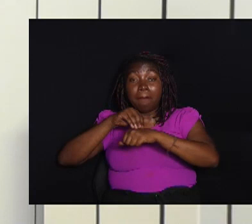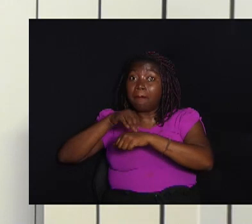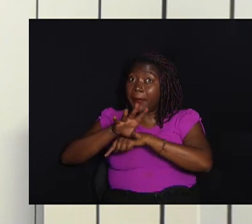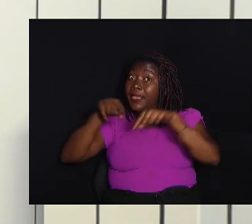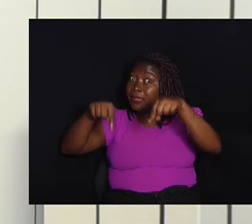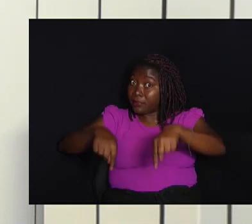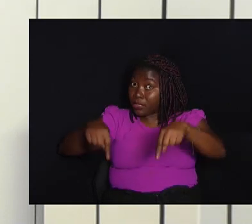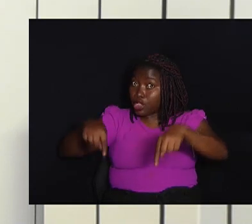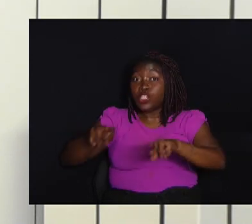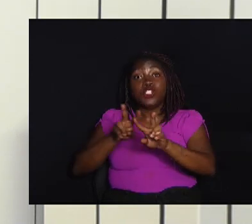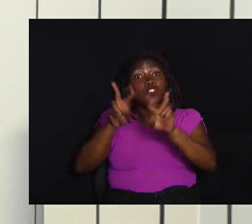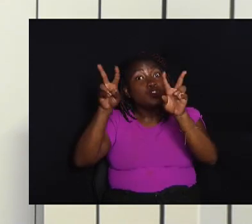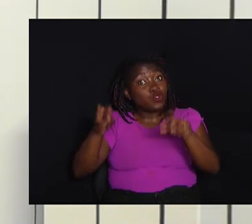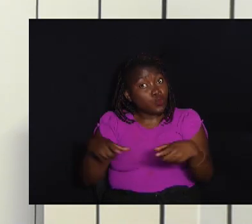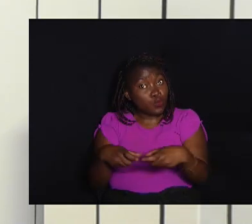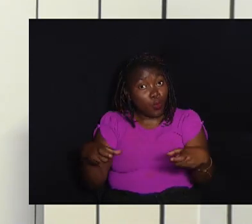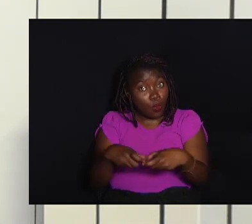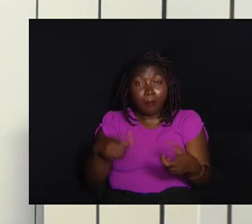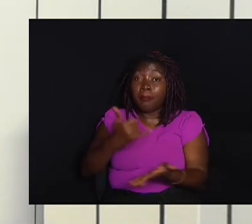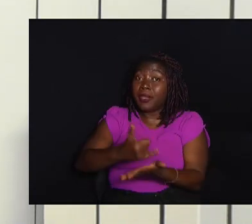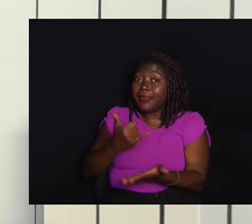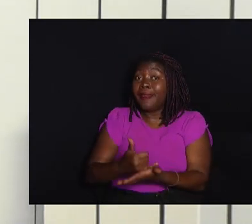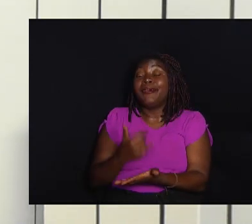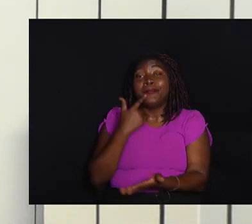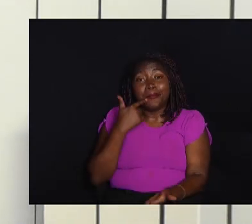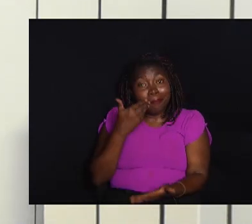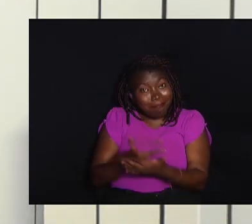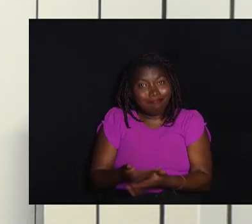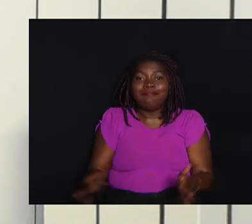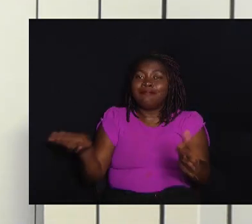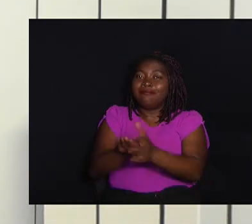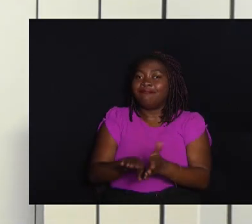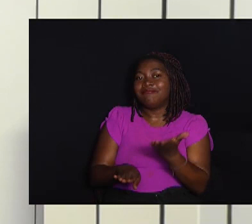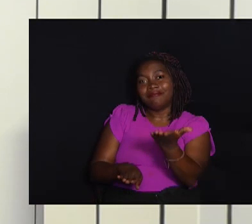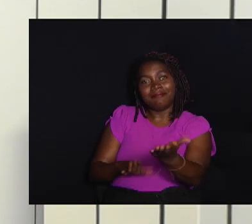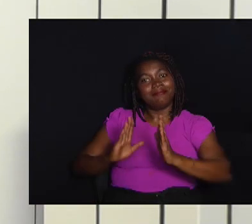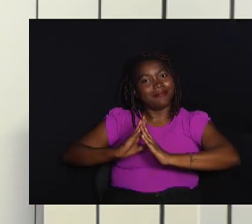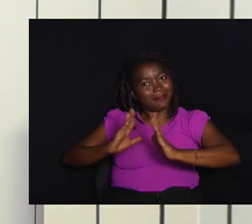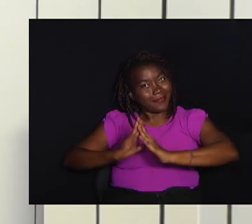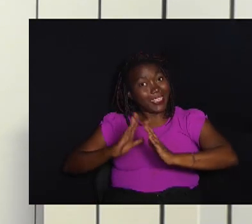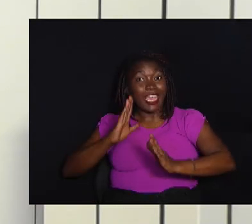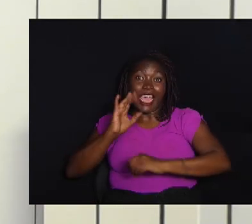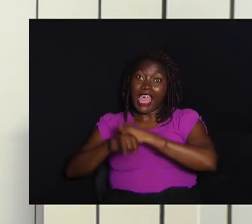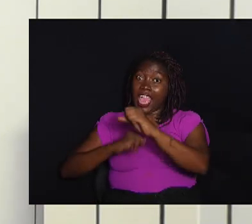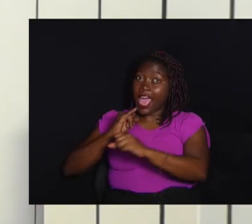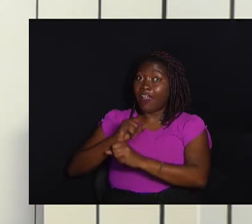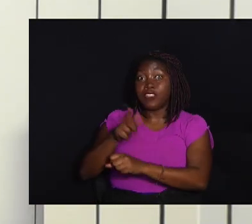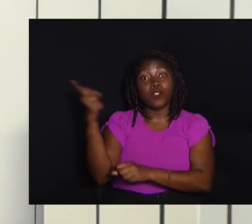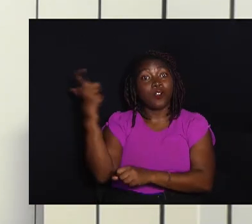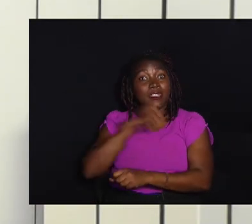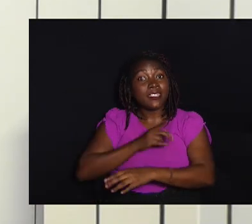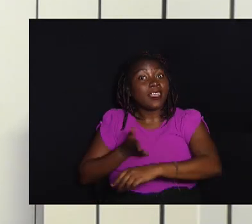aqui sobre os carnês de IPTU, que já chega então à sua residência. De forma online você consegue ter